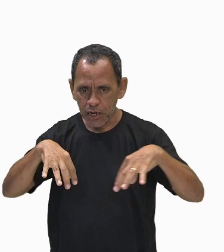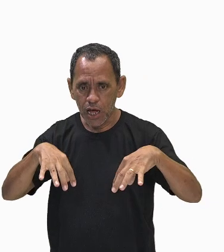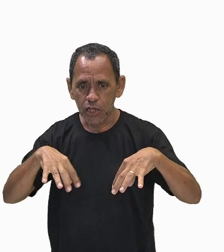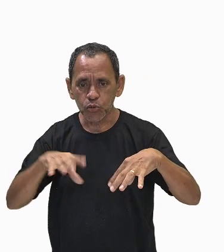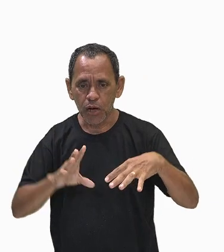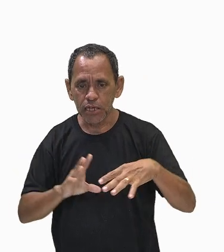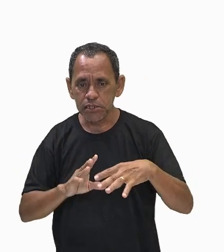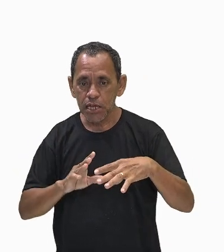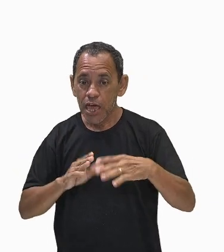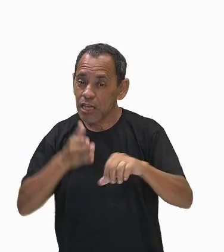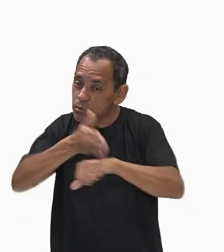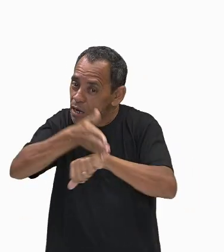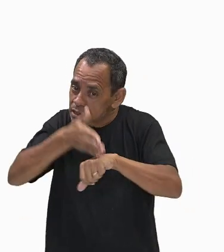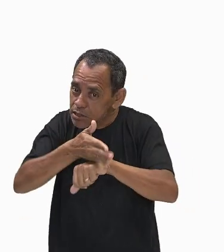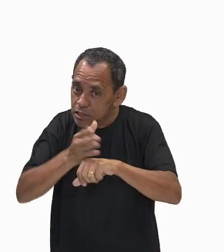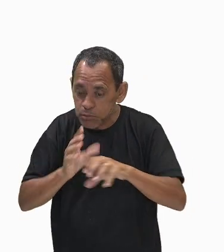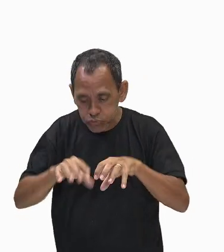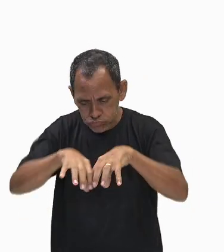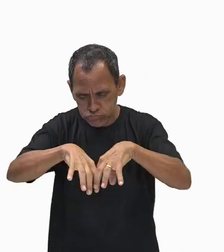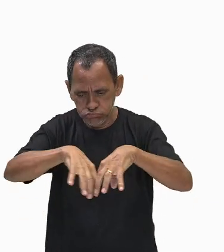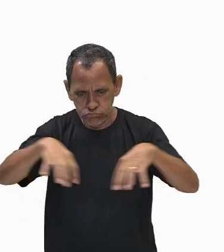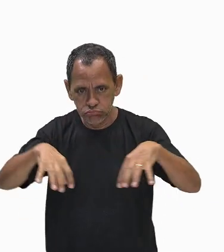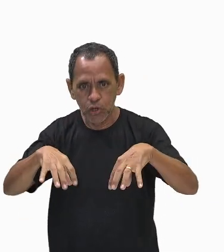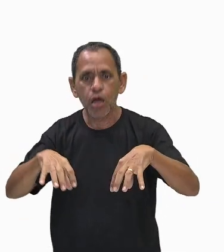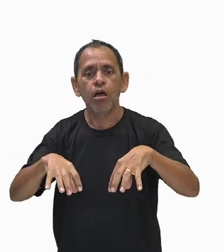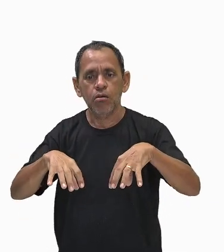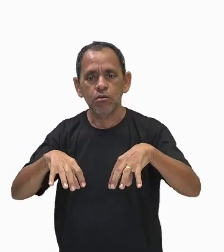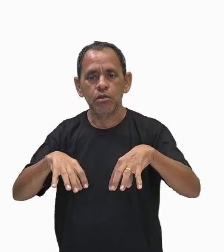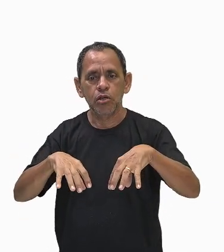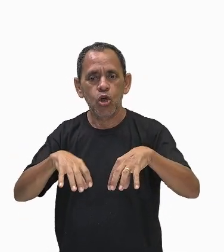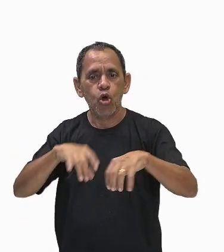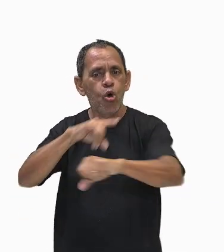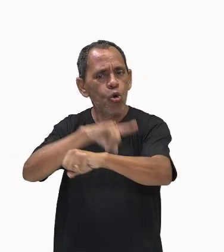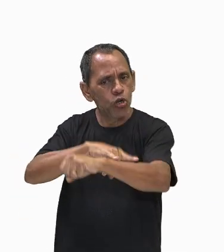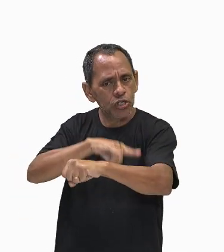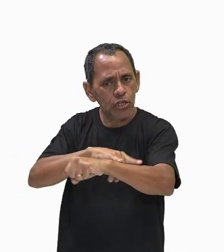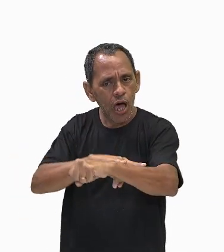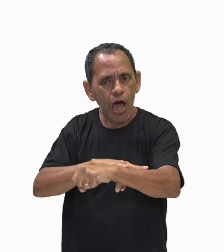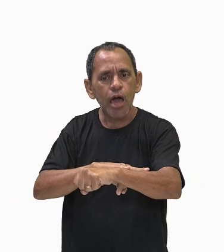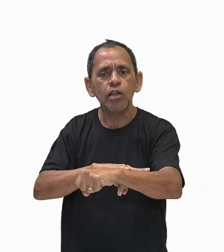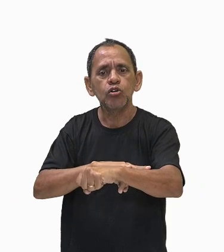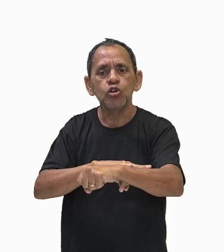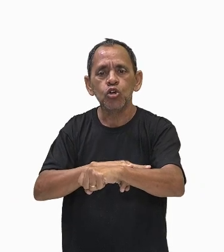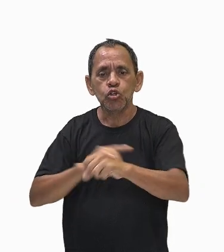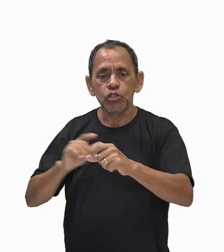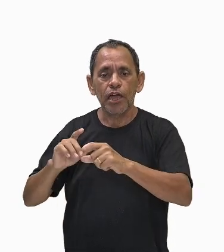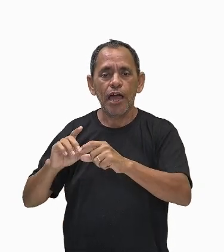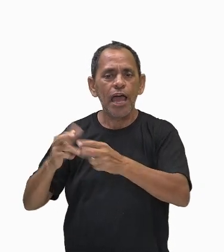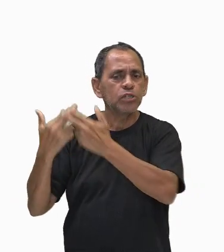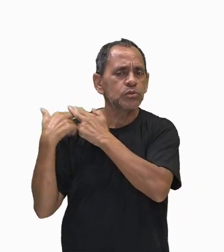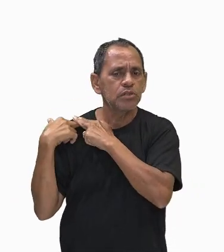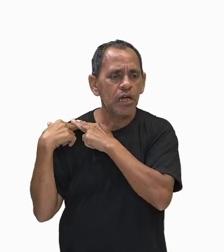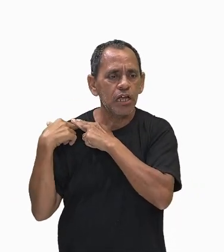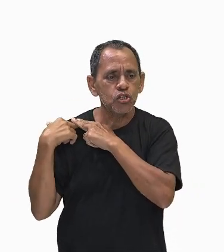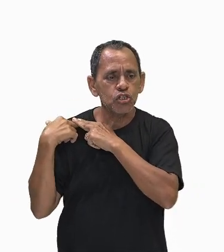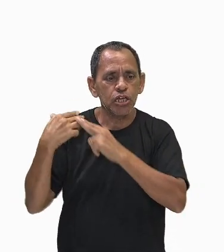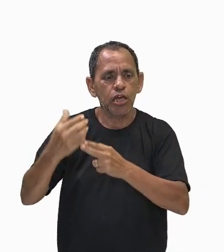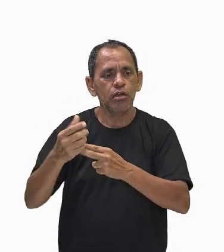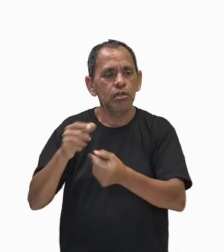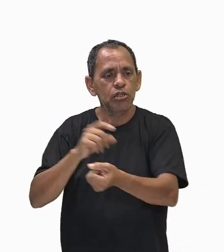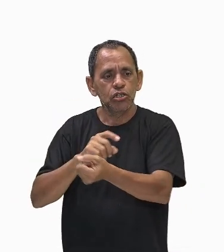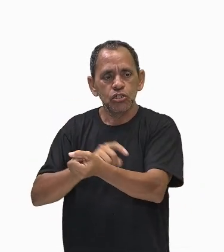outros sistemas. Sistema urinário tem um papel de filtrar o sangue e remover